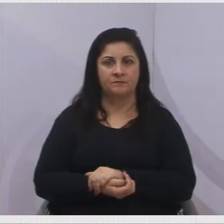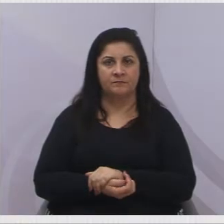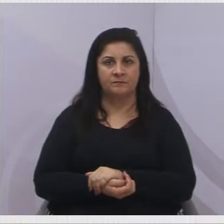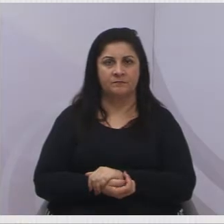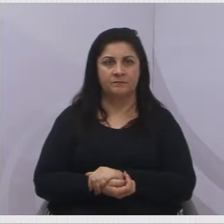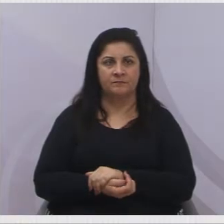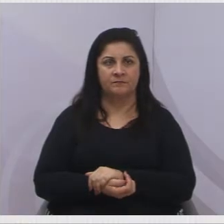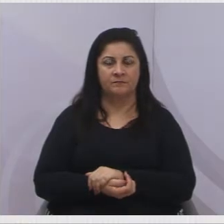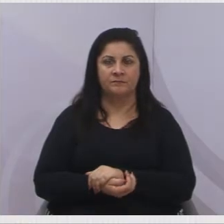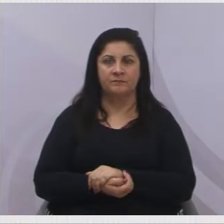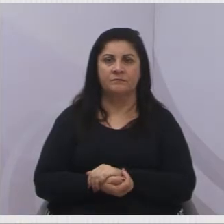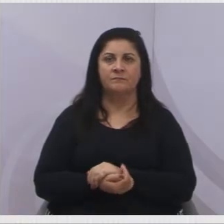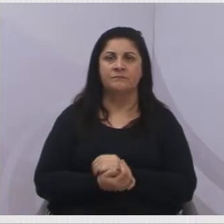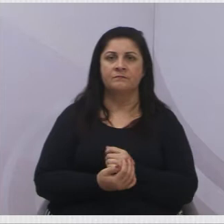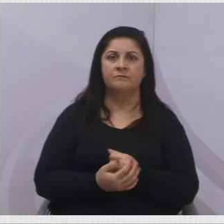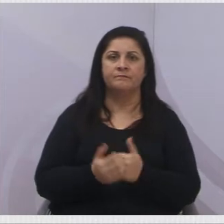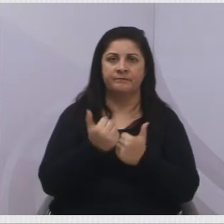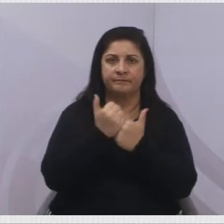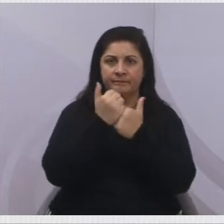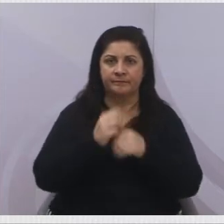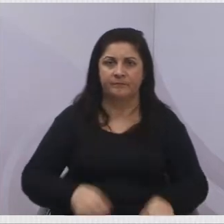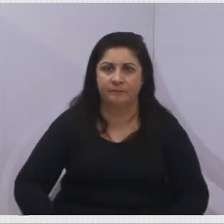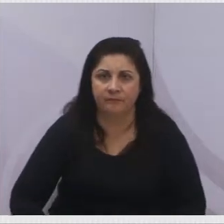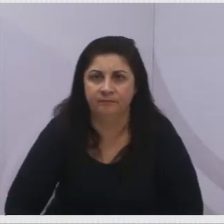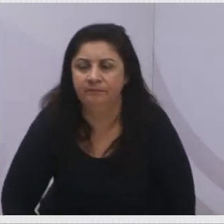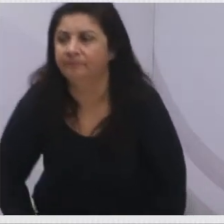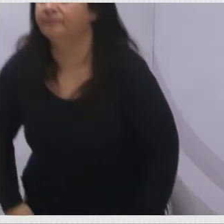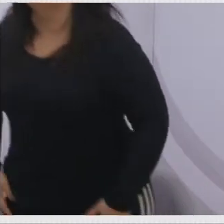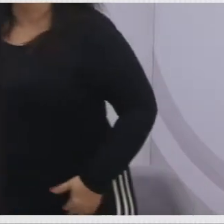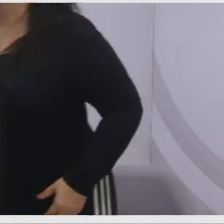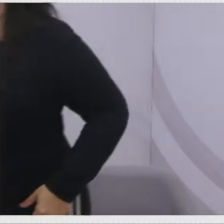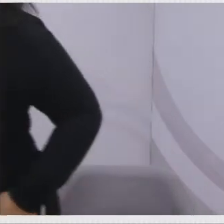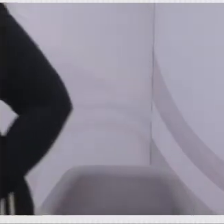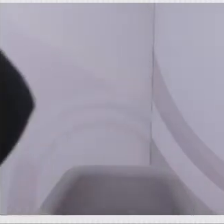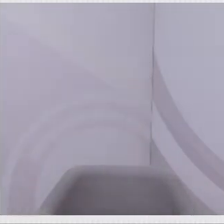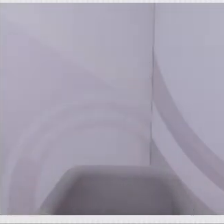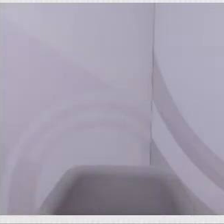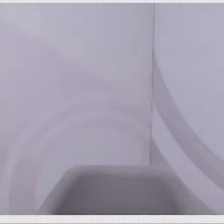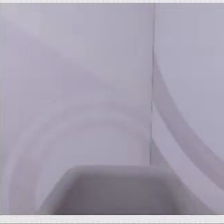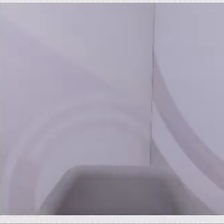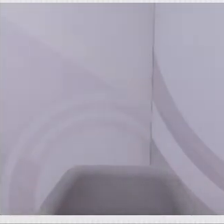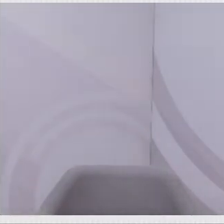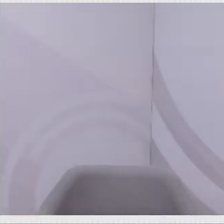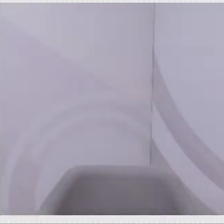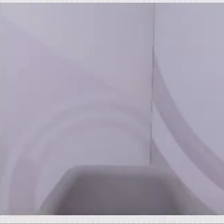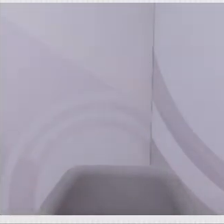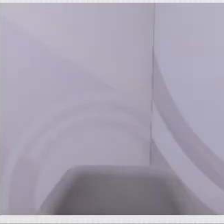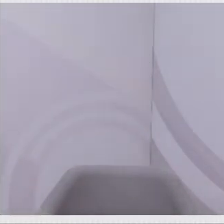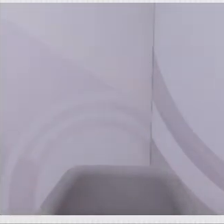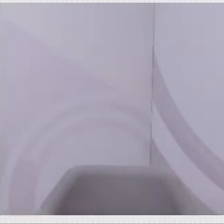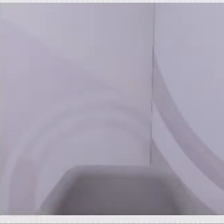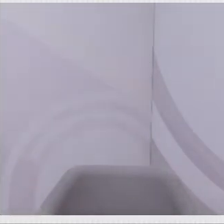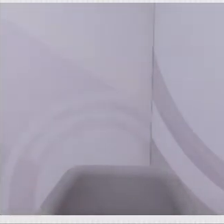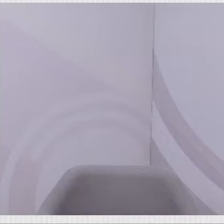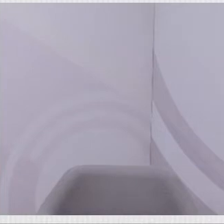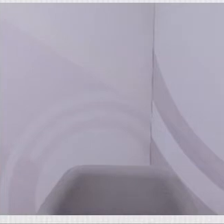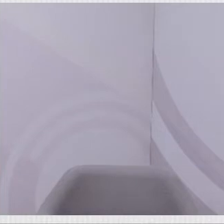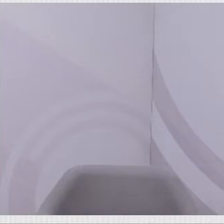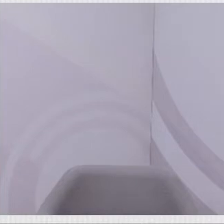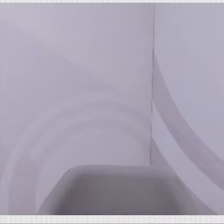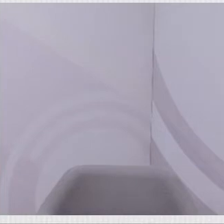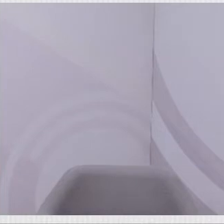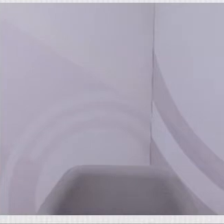parte da vigilância à saúde. A vigilância sanitária, eu gostaria de dar um destaque aqui no aumento, né,